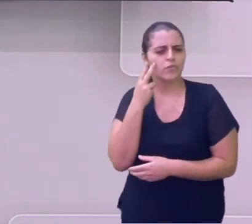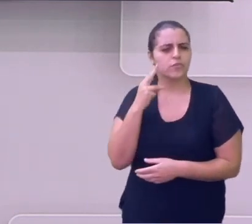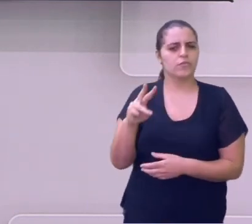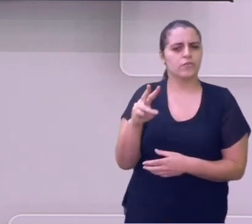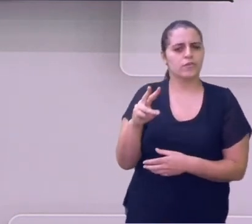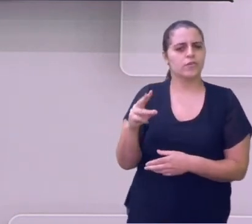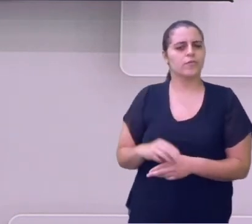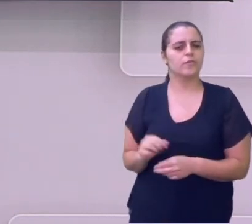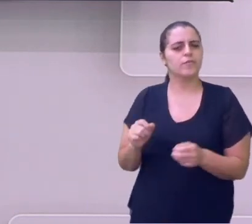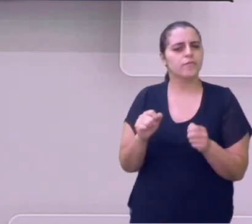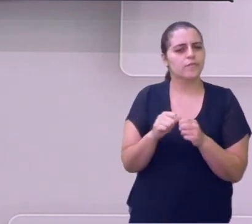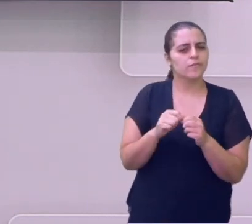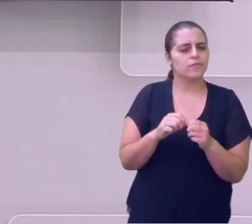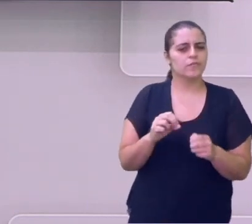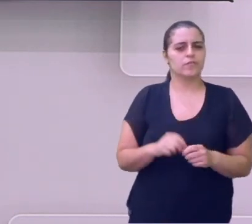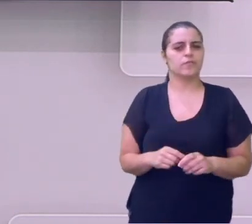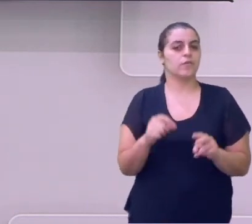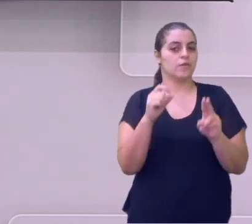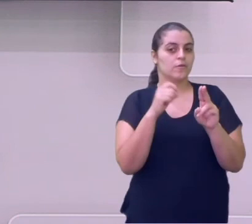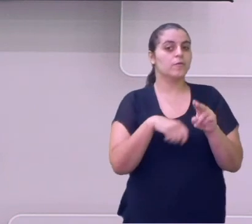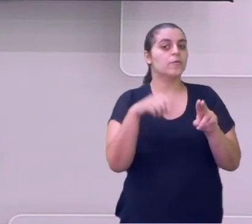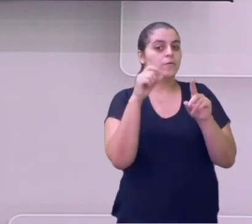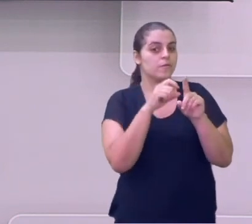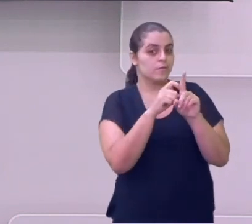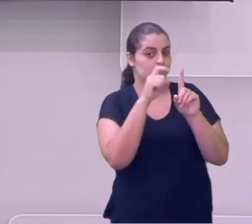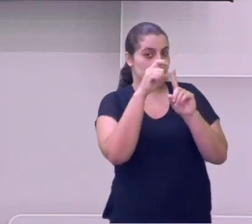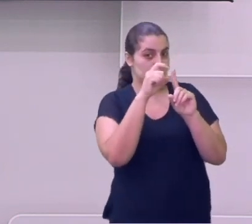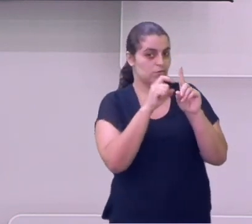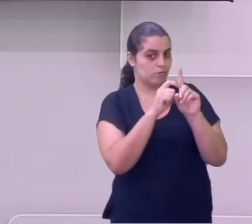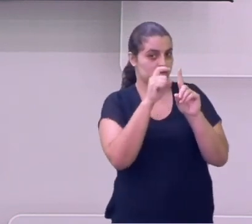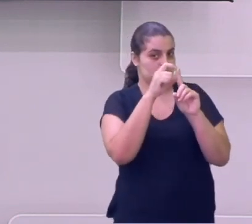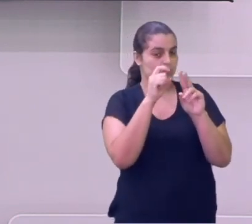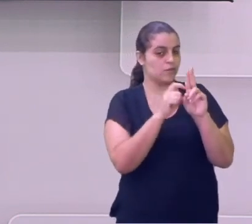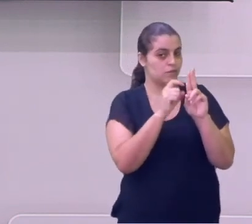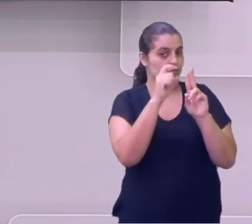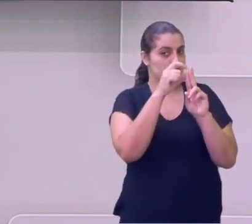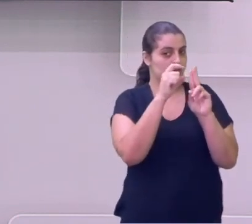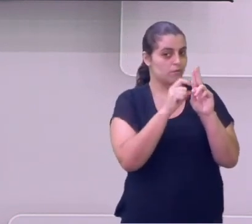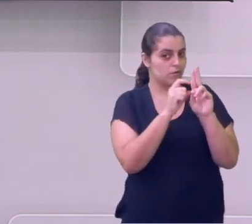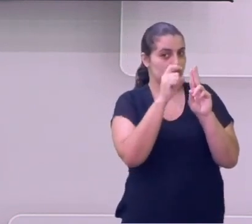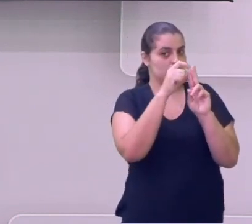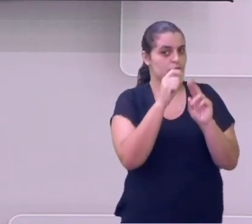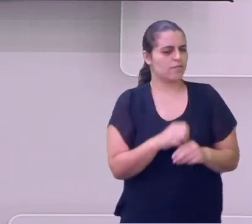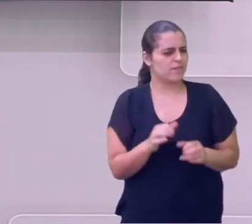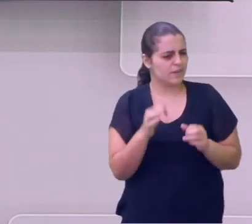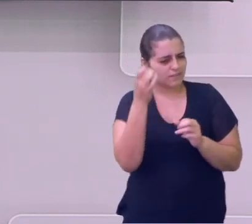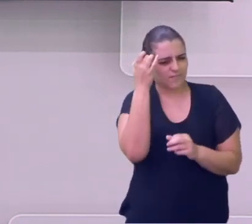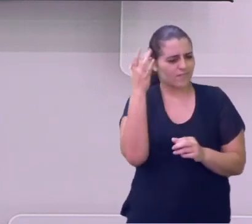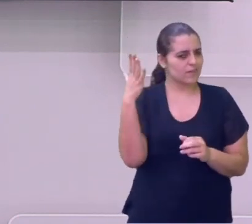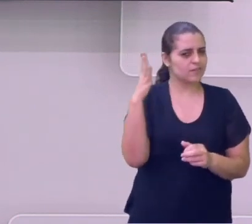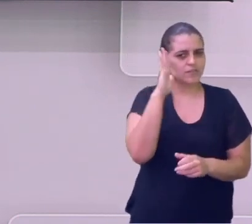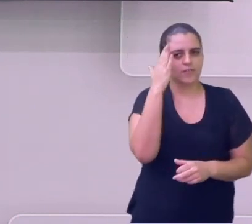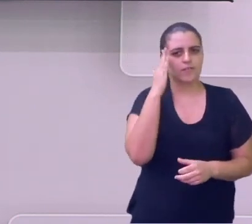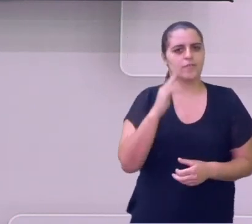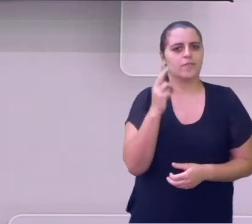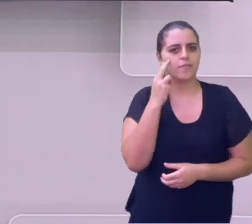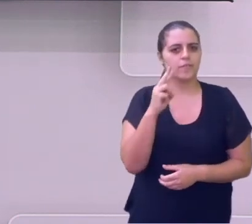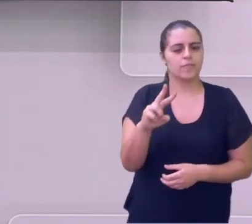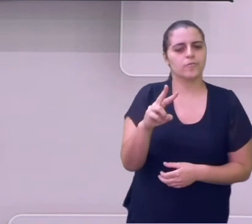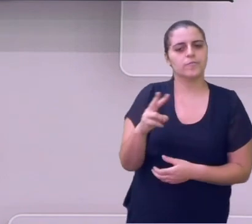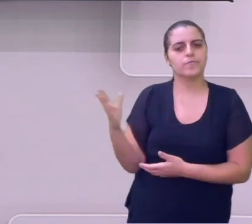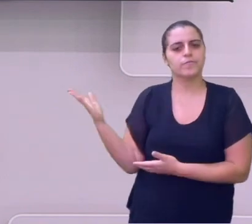oportunidade de resolver unidade com unidade e dezena com dezena. Aí fica mais fácil.